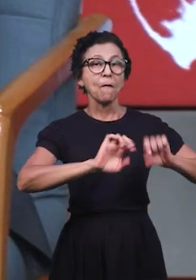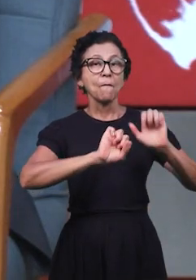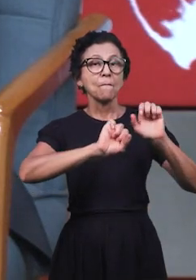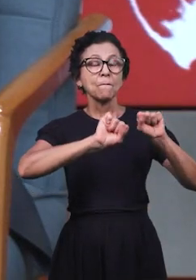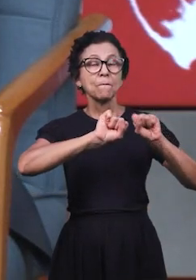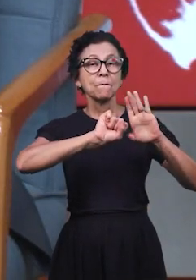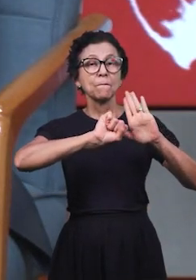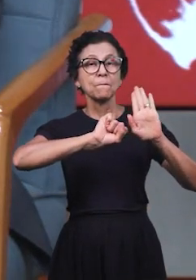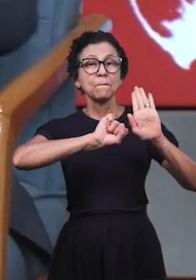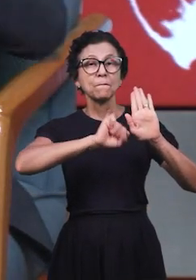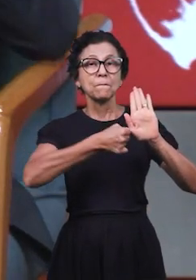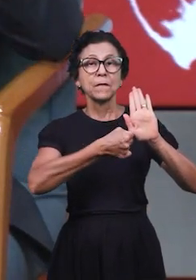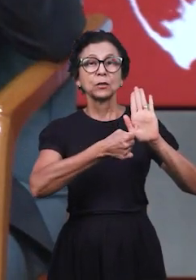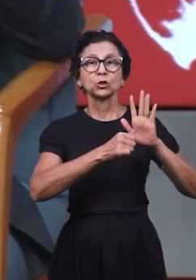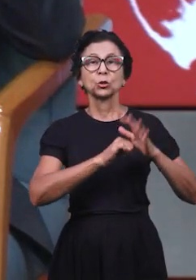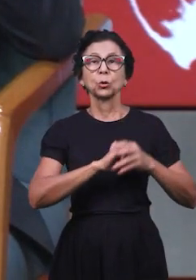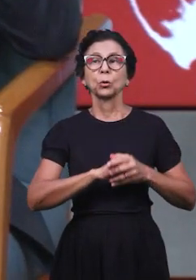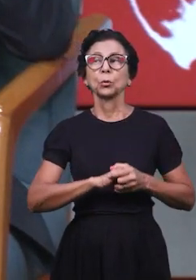Deus me deu.